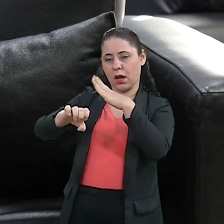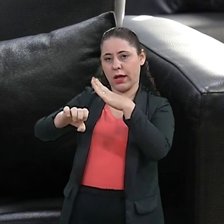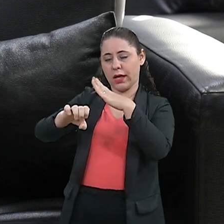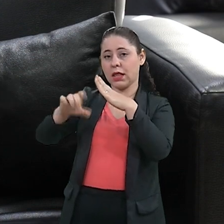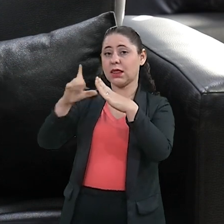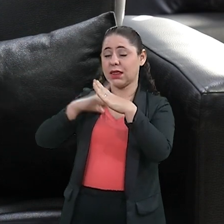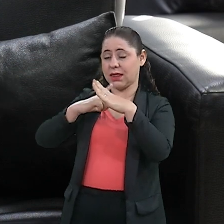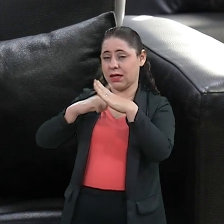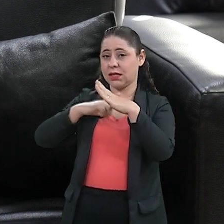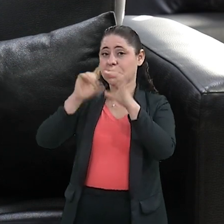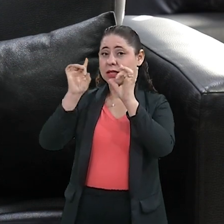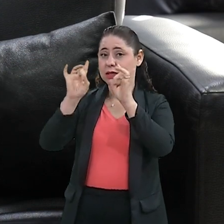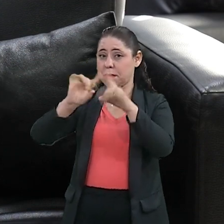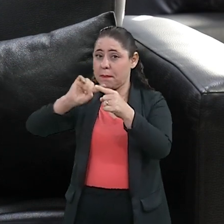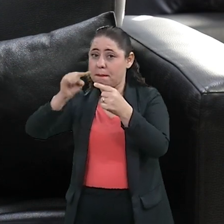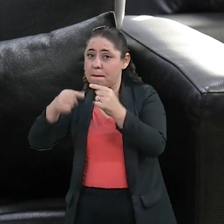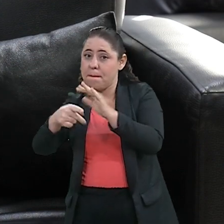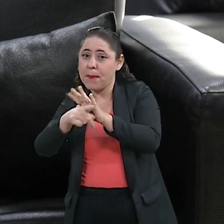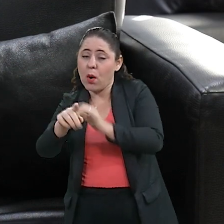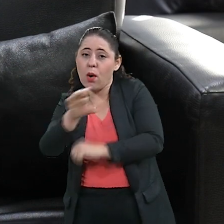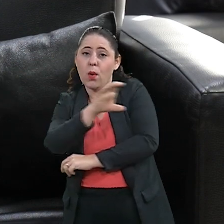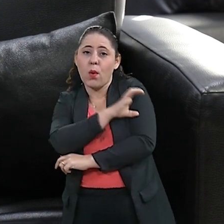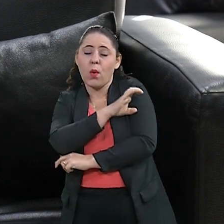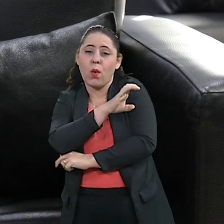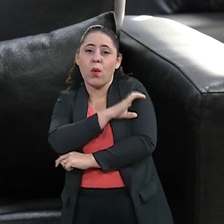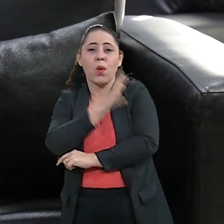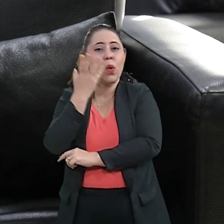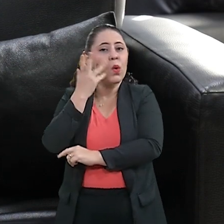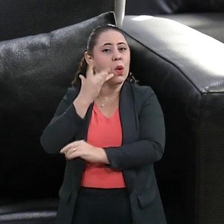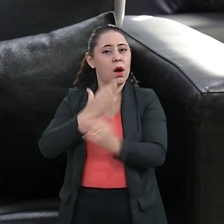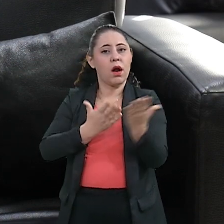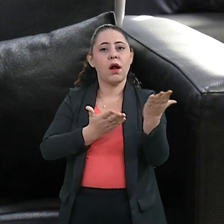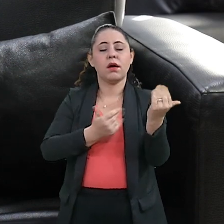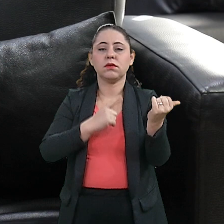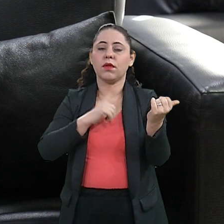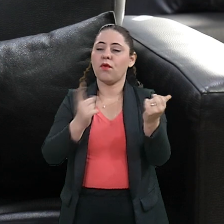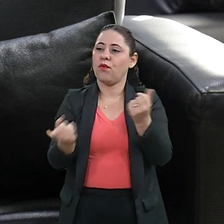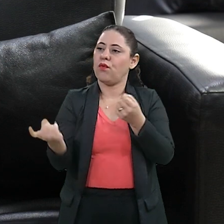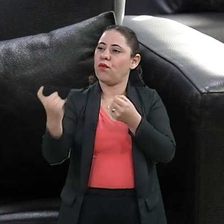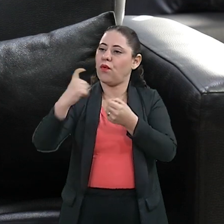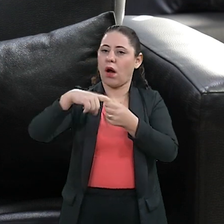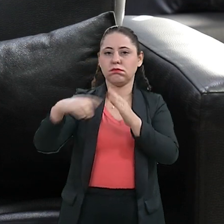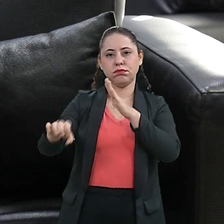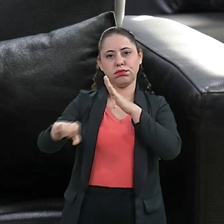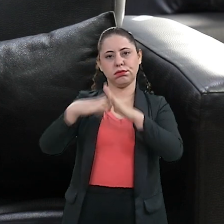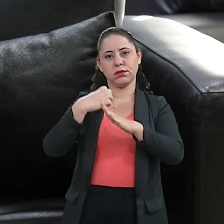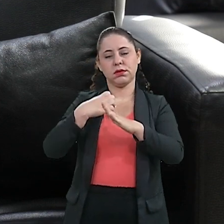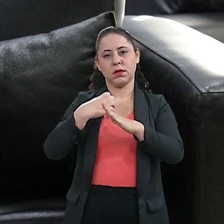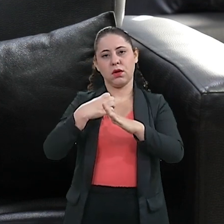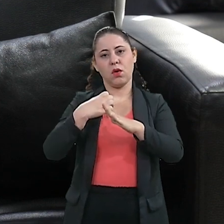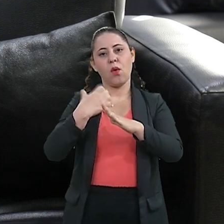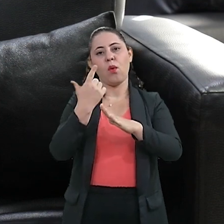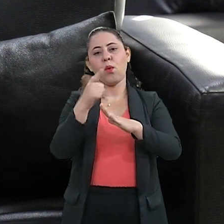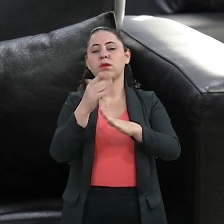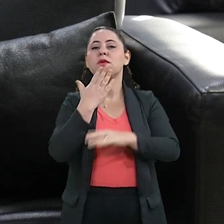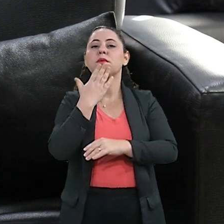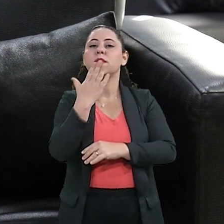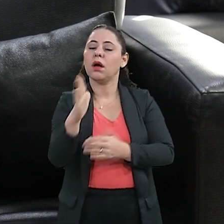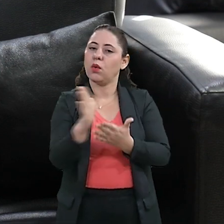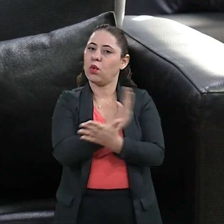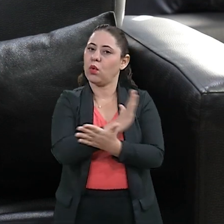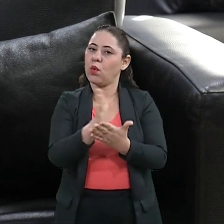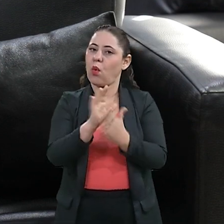e-mail e cai numa caixa específica lá na Coordenadoria da Infância, ele recebe de volta um